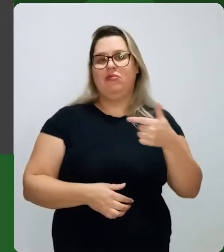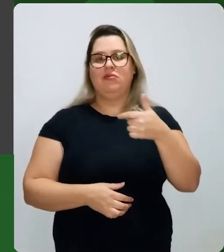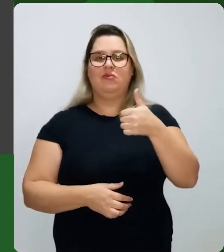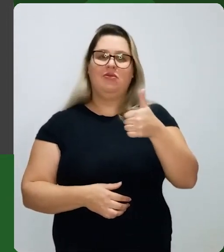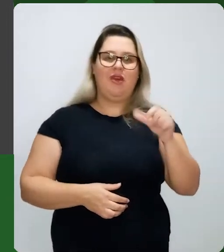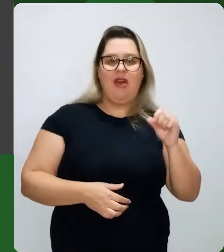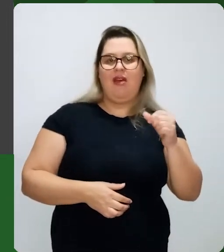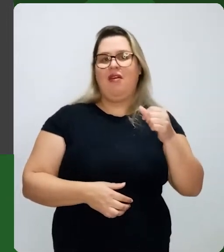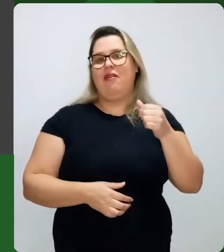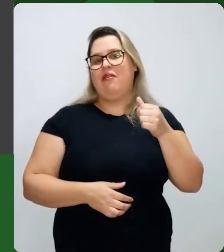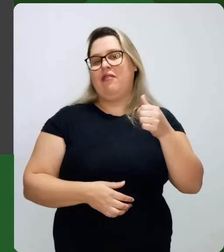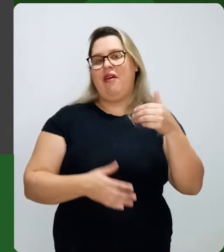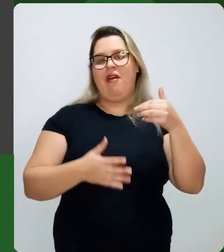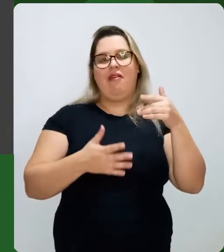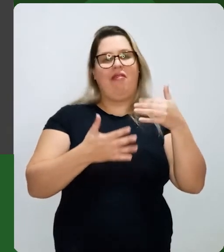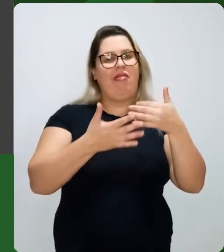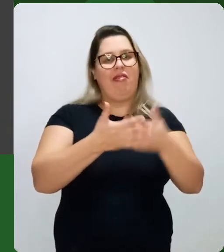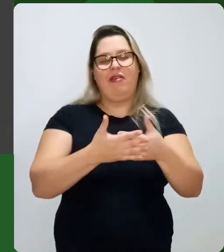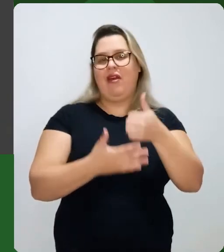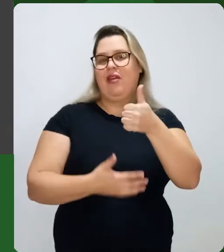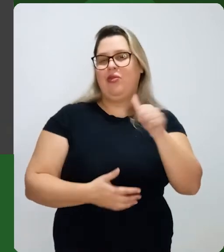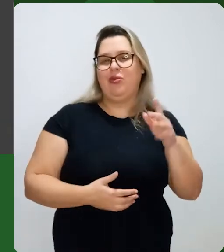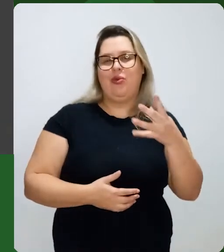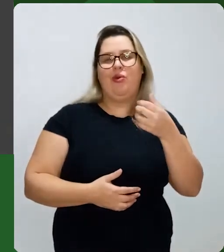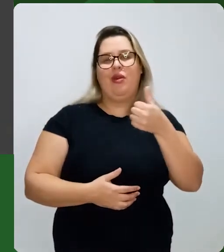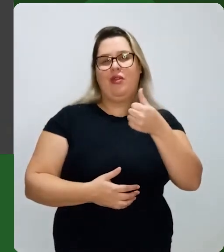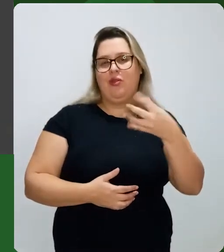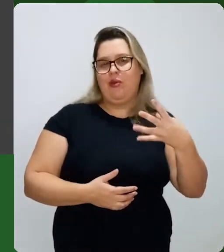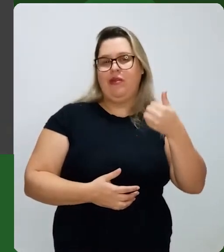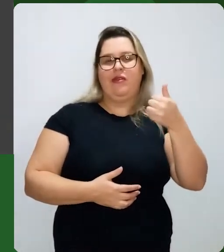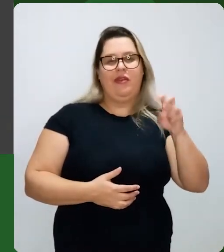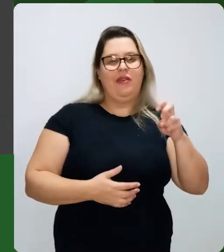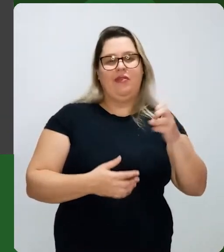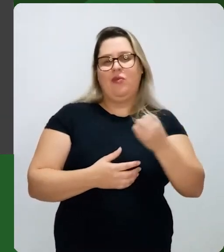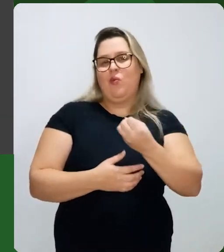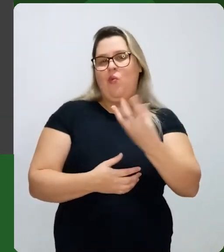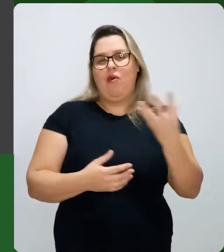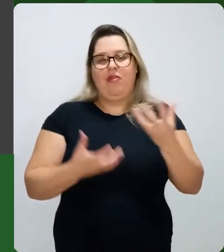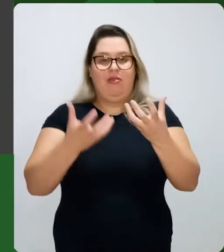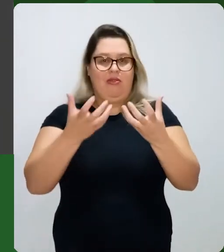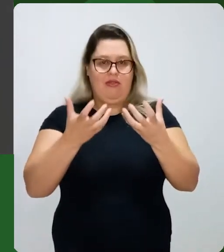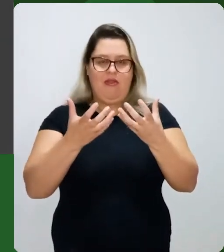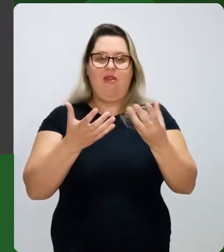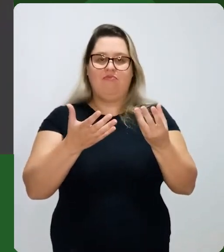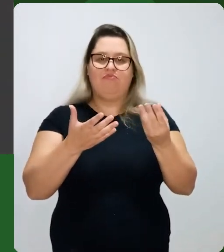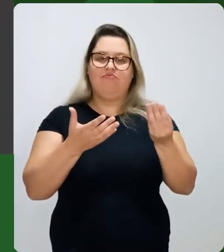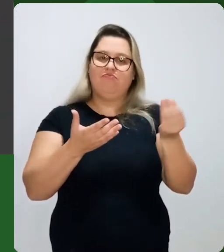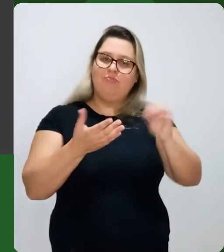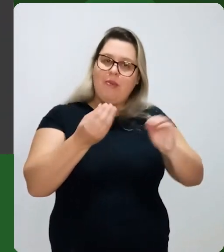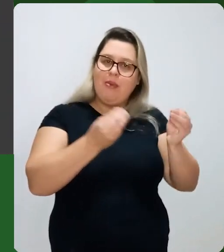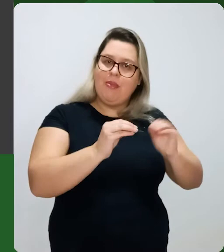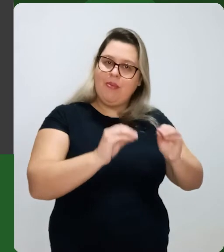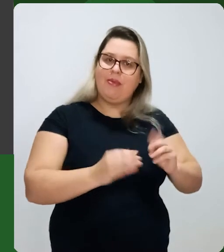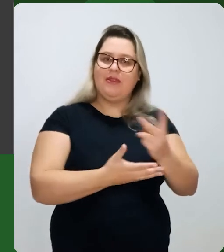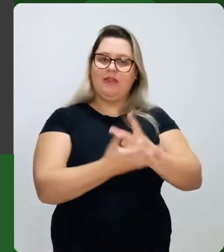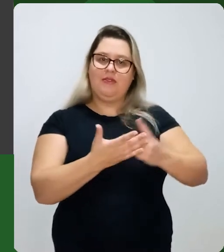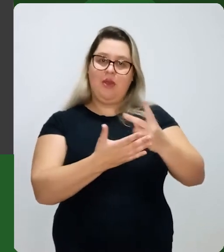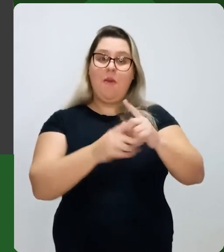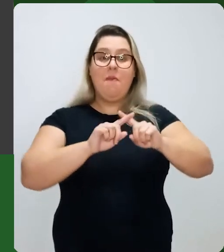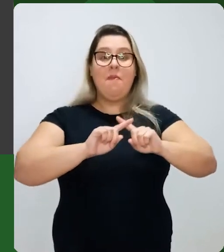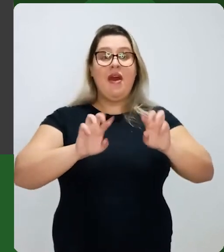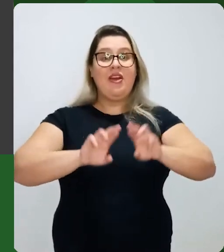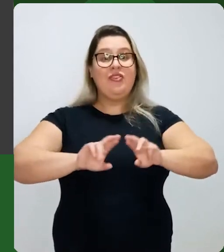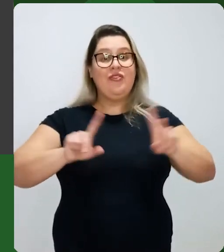né? 10, 11, 12, 13, 14, 15, quantas cabeças a gente quiser colocar. A diferença vai